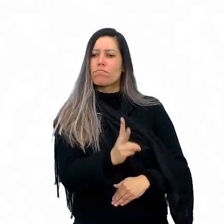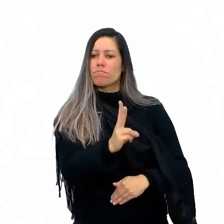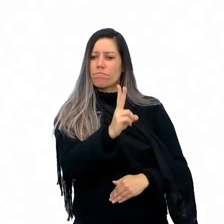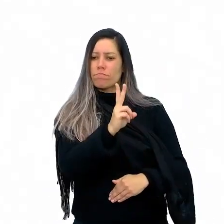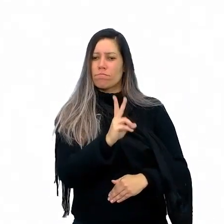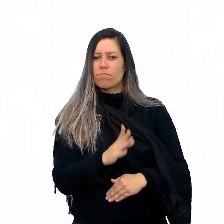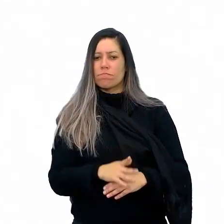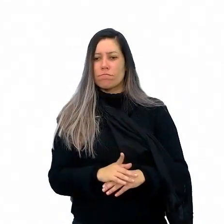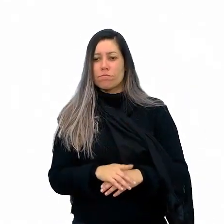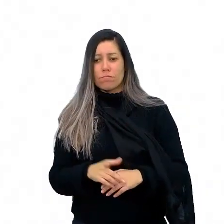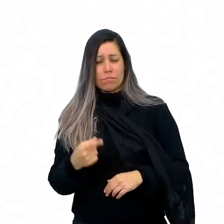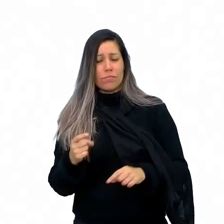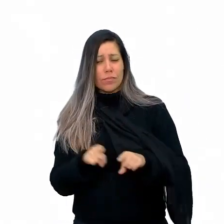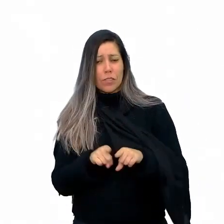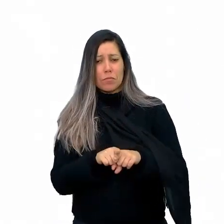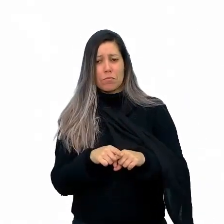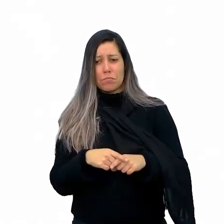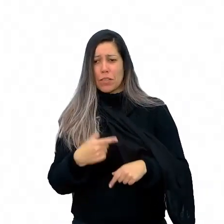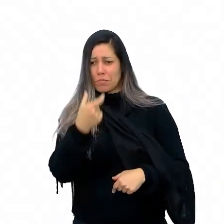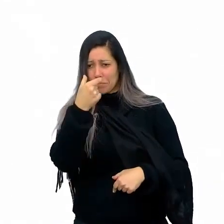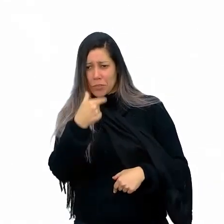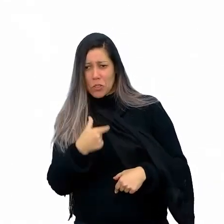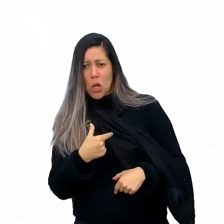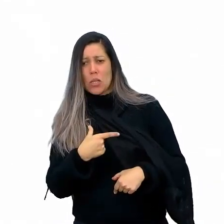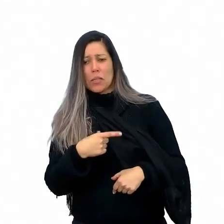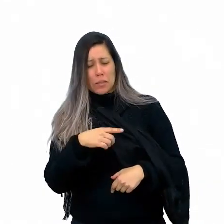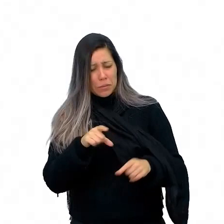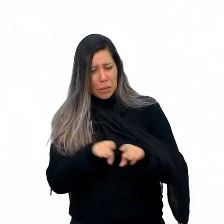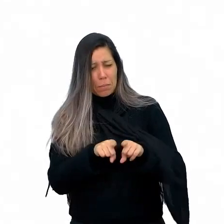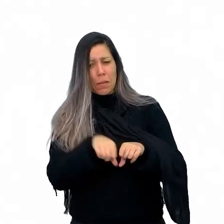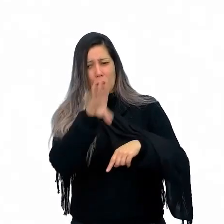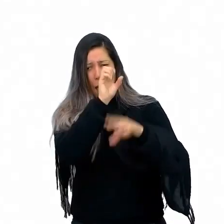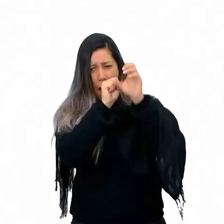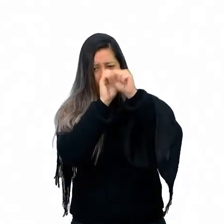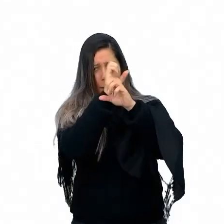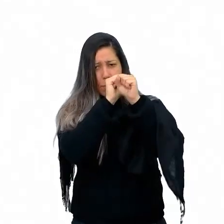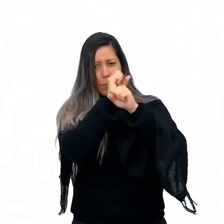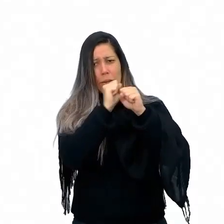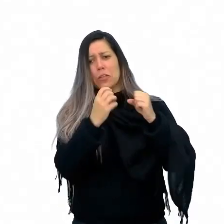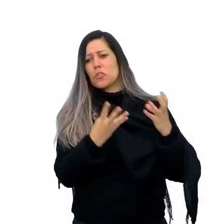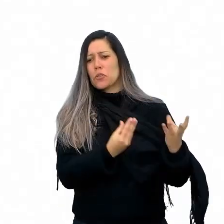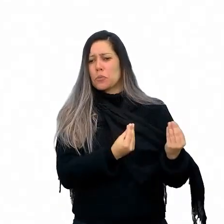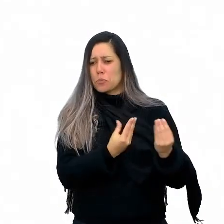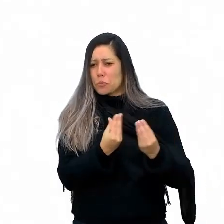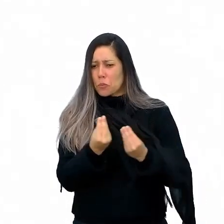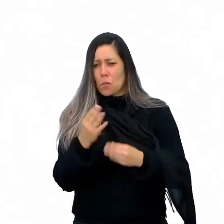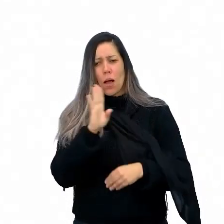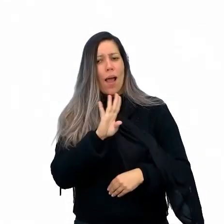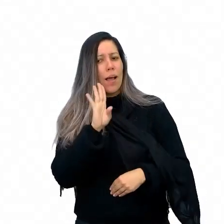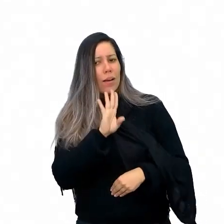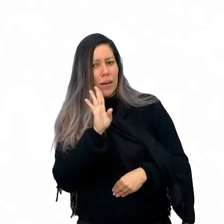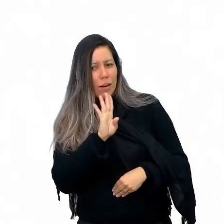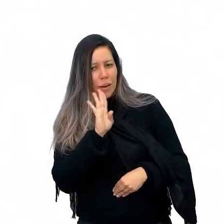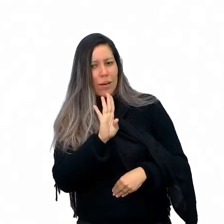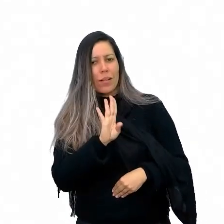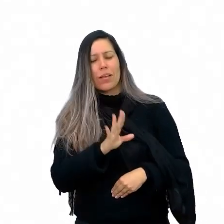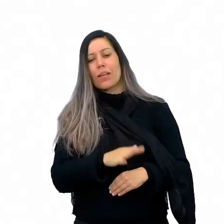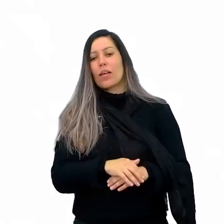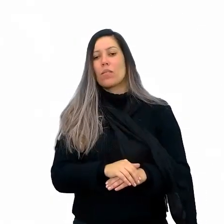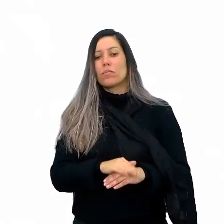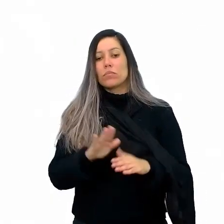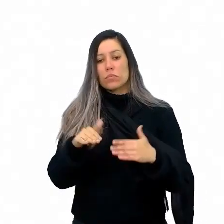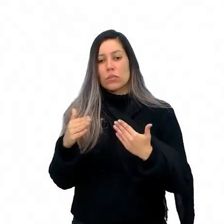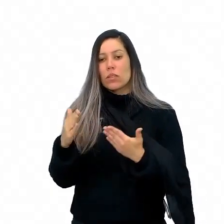inclusive para nós mesmos, porque a gente também aprende um monte de coisa legal aqui. Então, mas aqui você tem, então, na